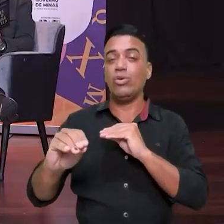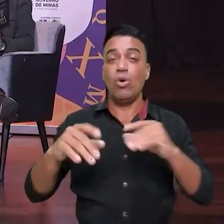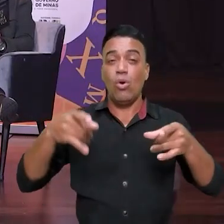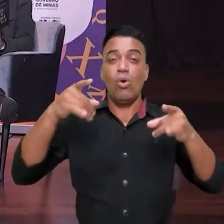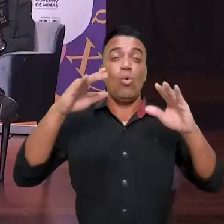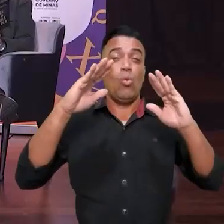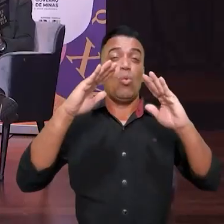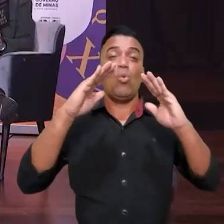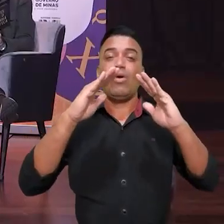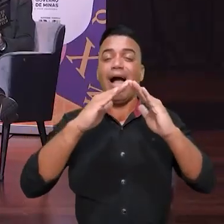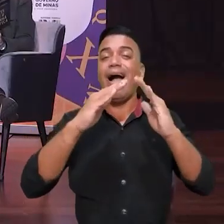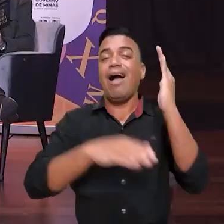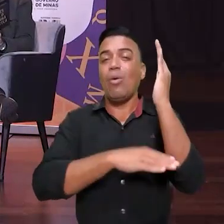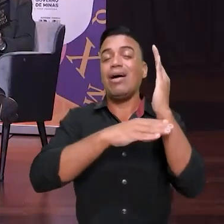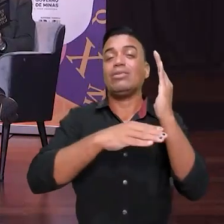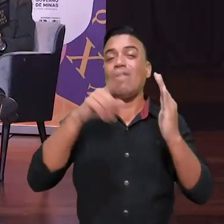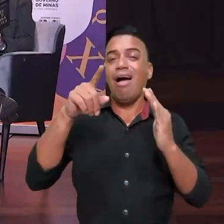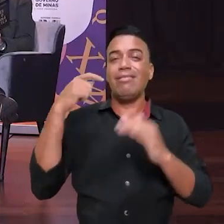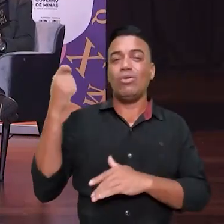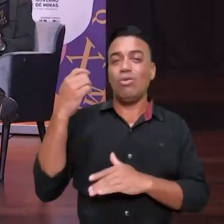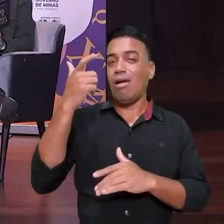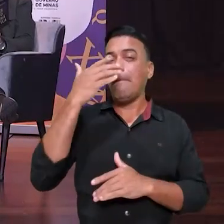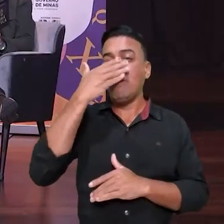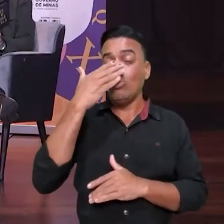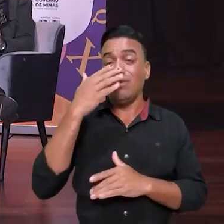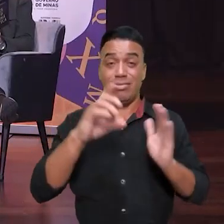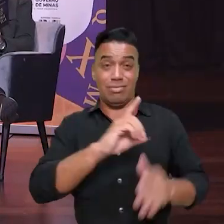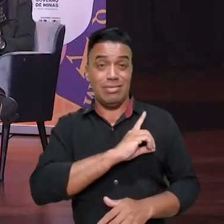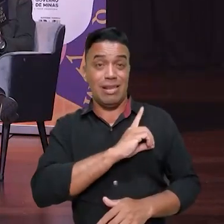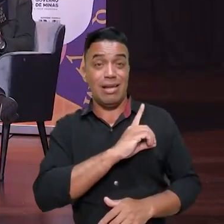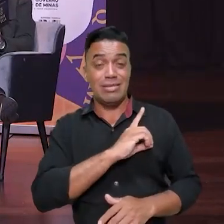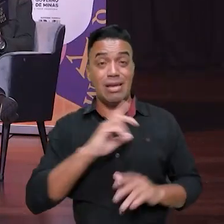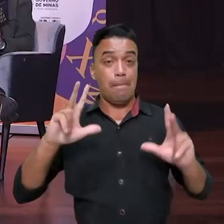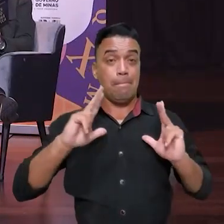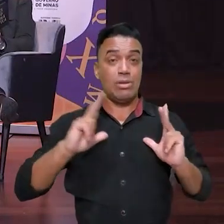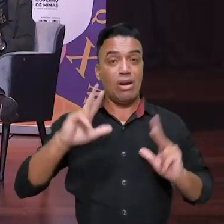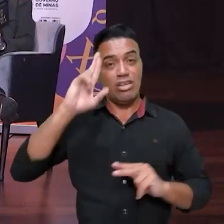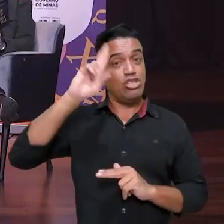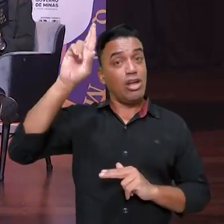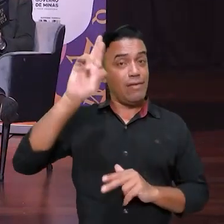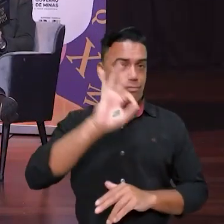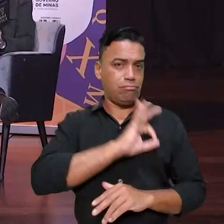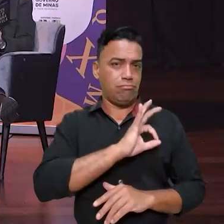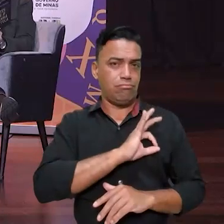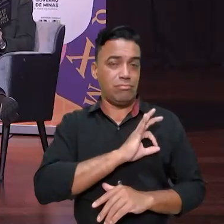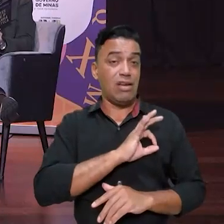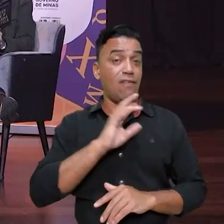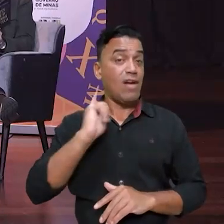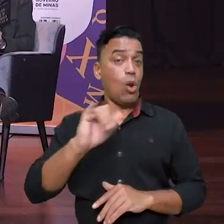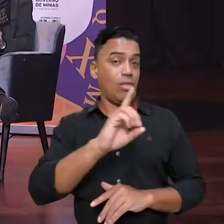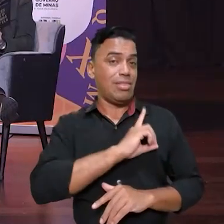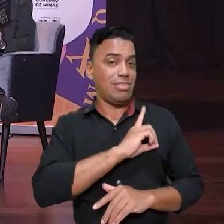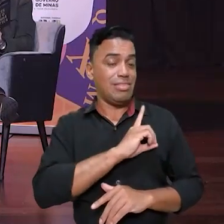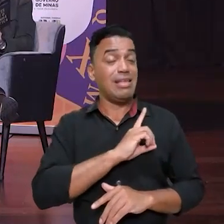de Maria na rua Guaicurus. O detetive Carvalini, na delegacia, teve particular com o chefe de polícia. Disse ao